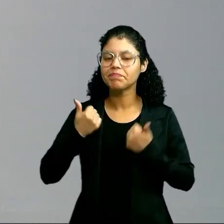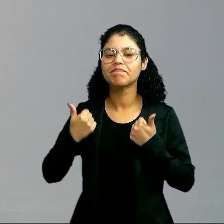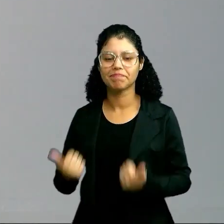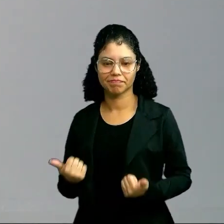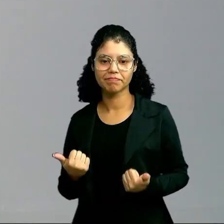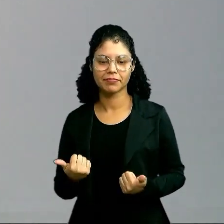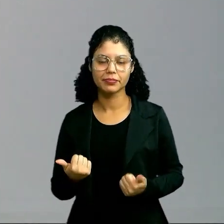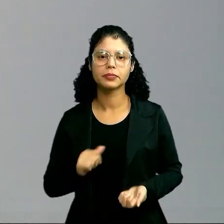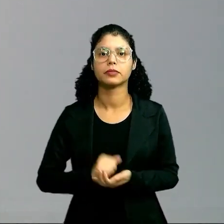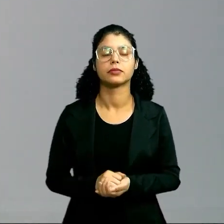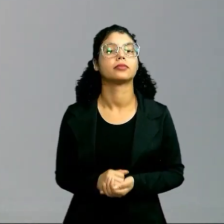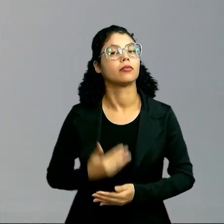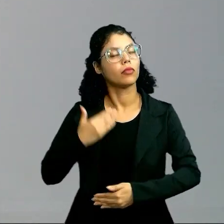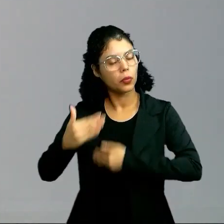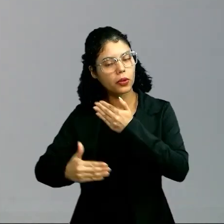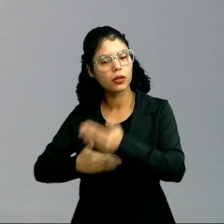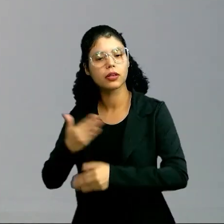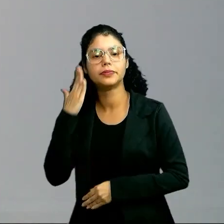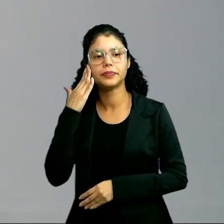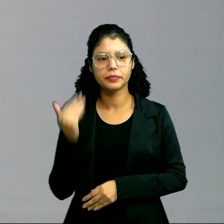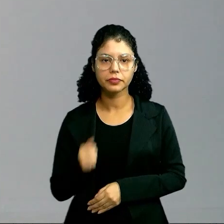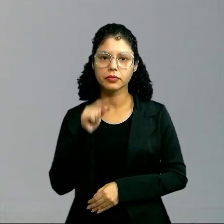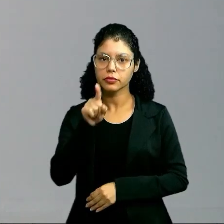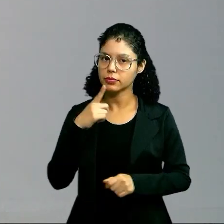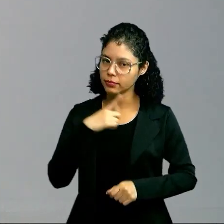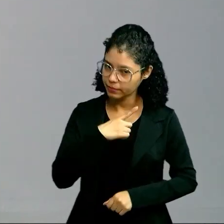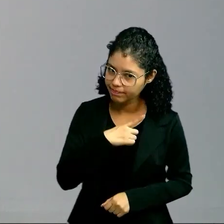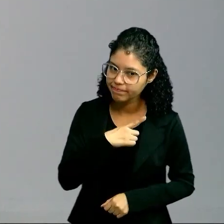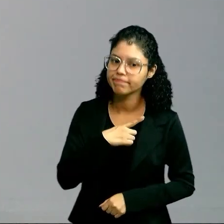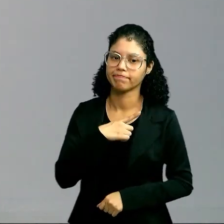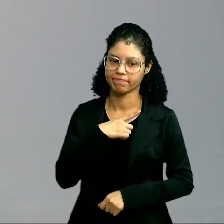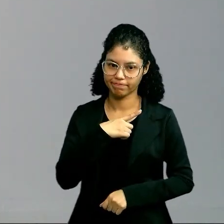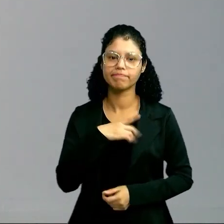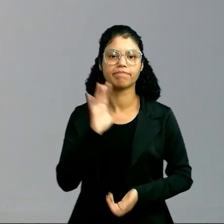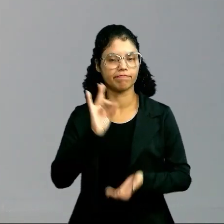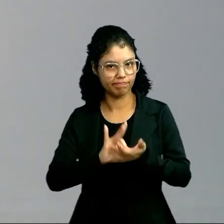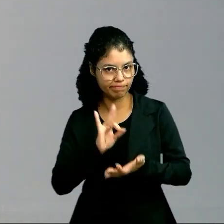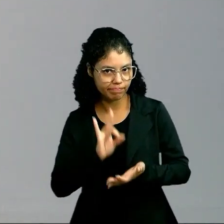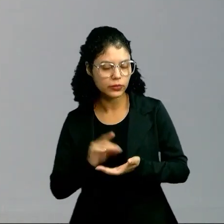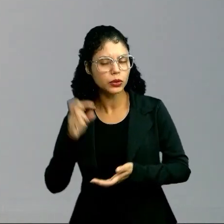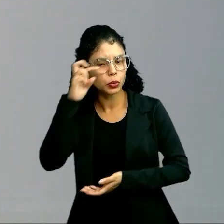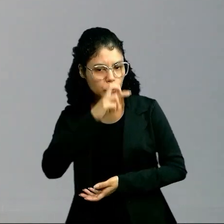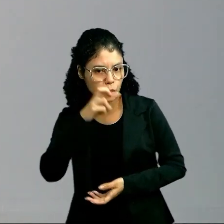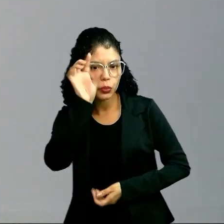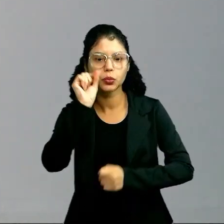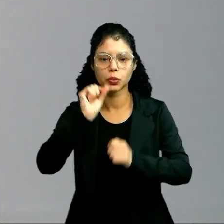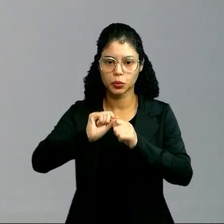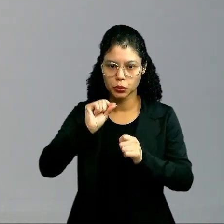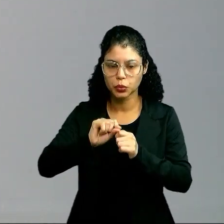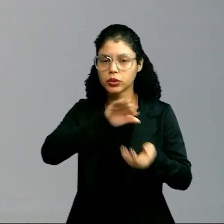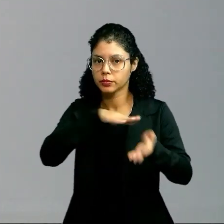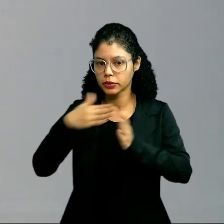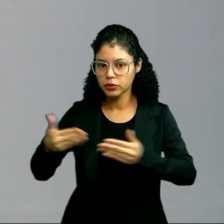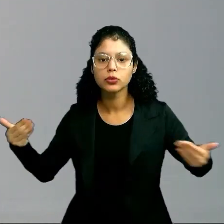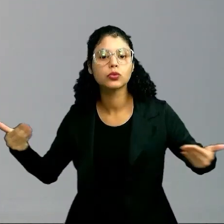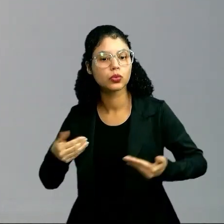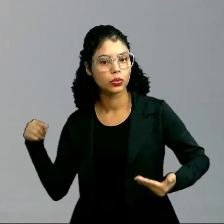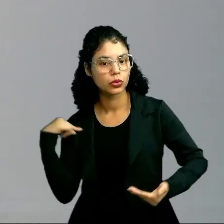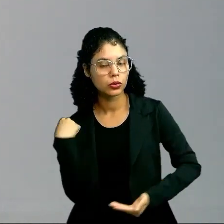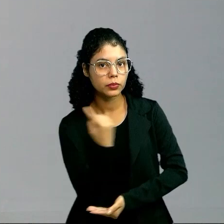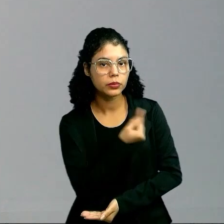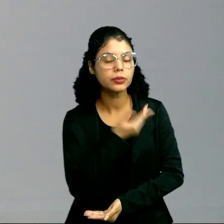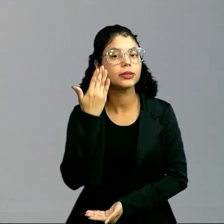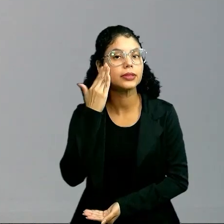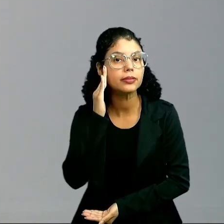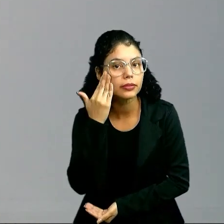bem, ok? É um processo que eu sei que você tem que realmente analisar bem o que você faz e, a partir de agora, entender se